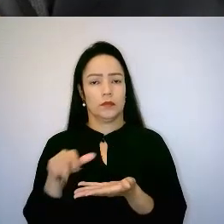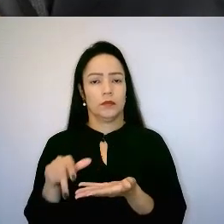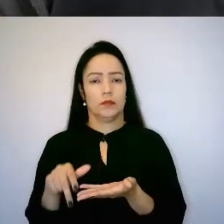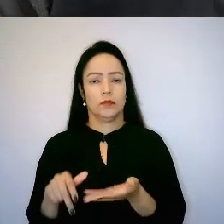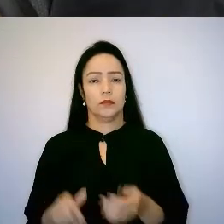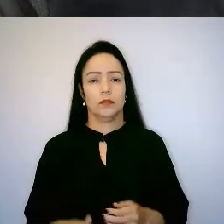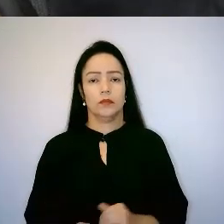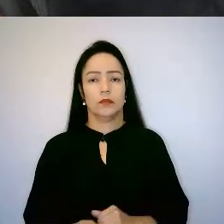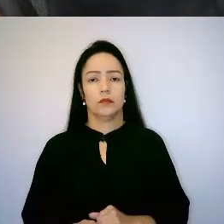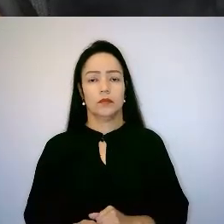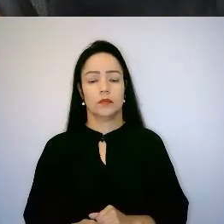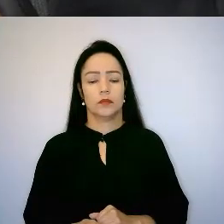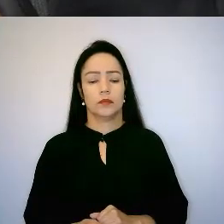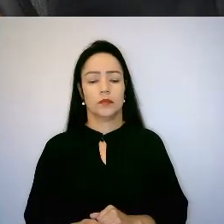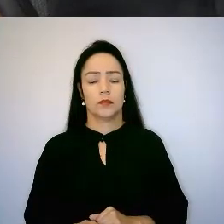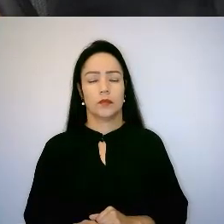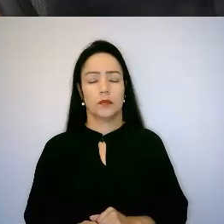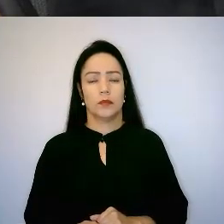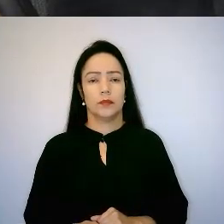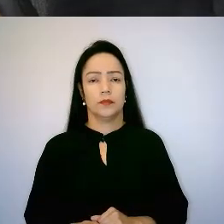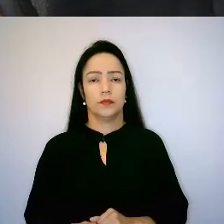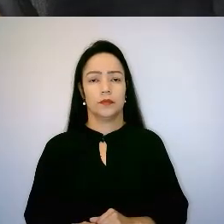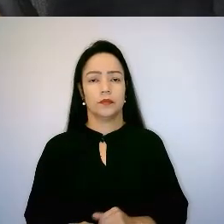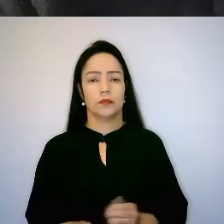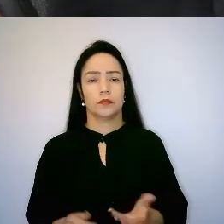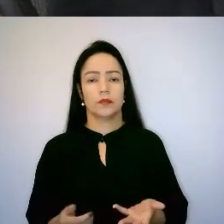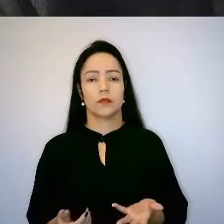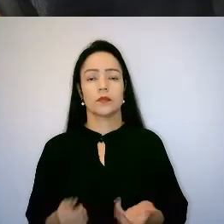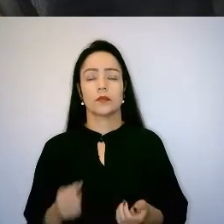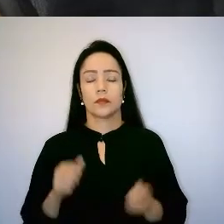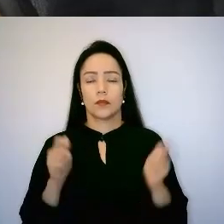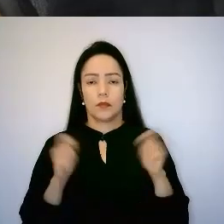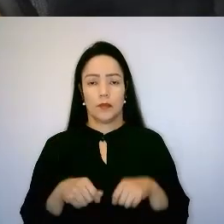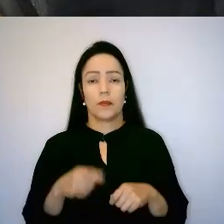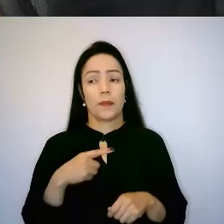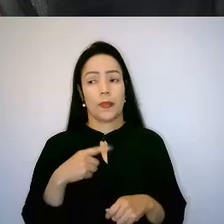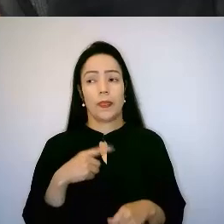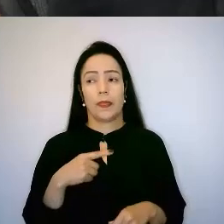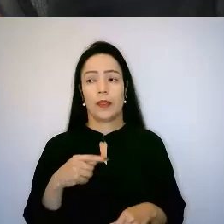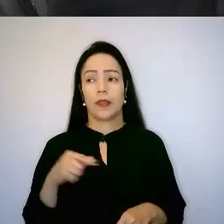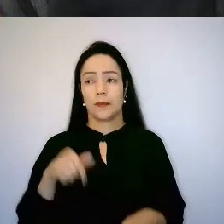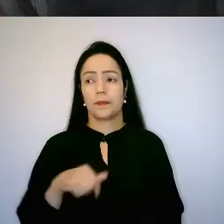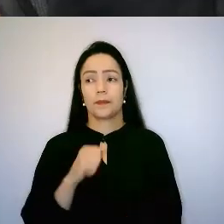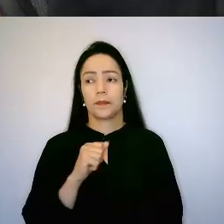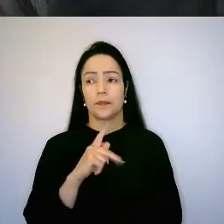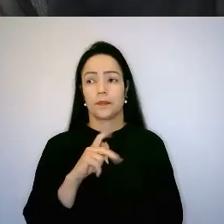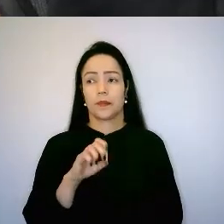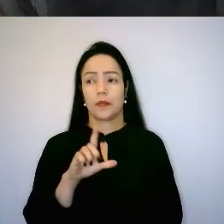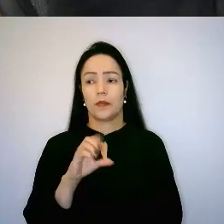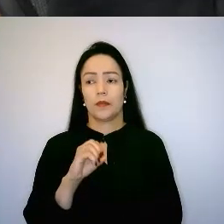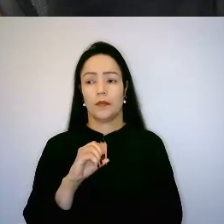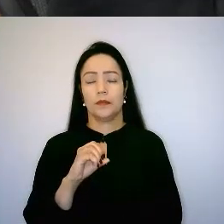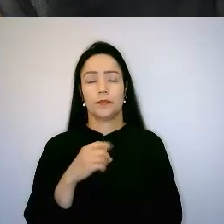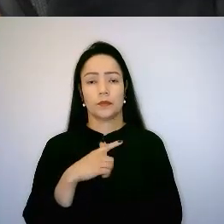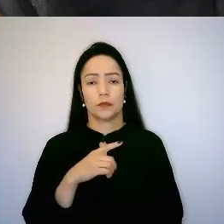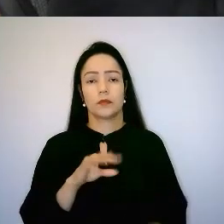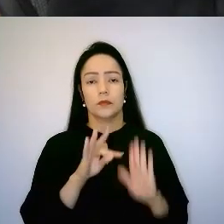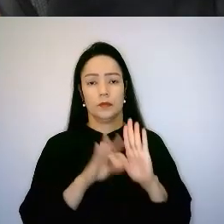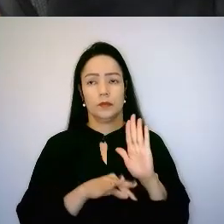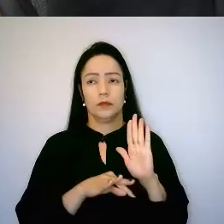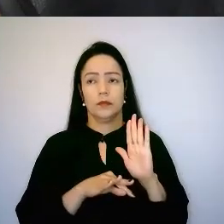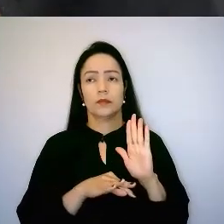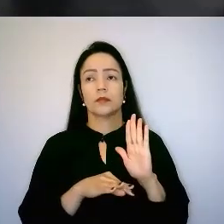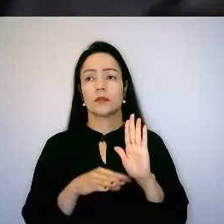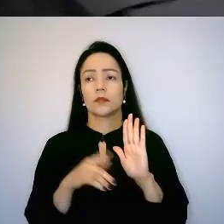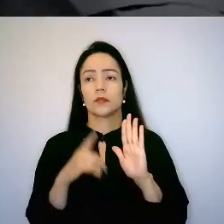como o apelo ele devolve a tribunal tão somente esta matéria a última Analisa